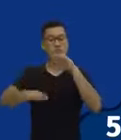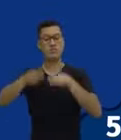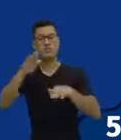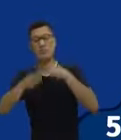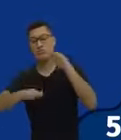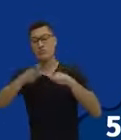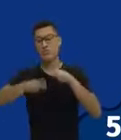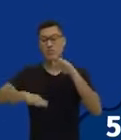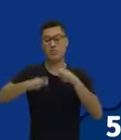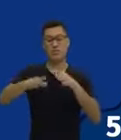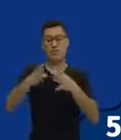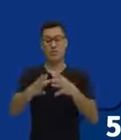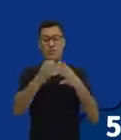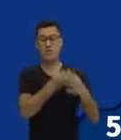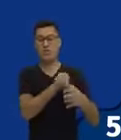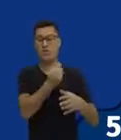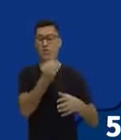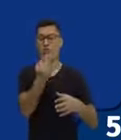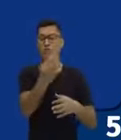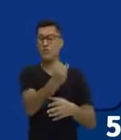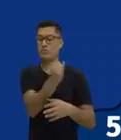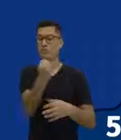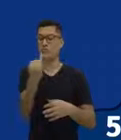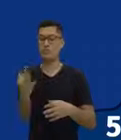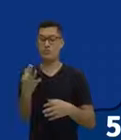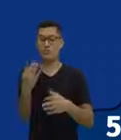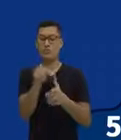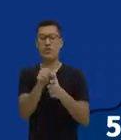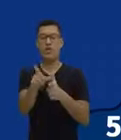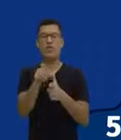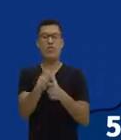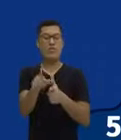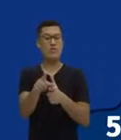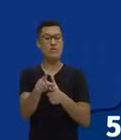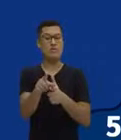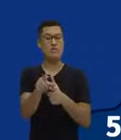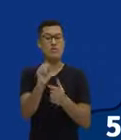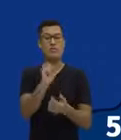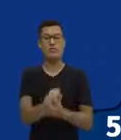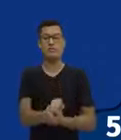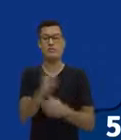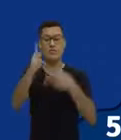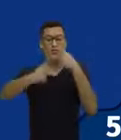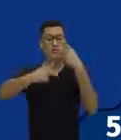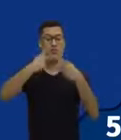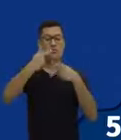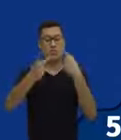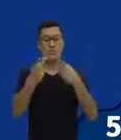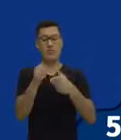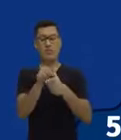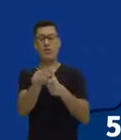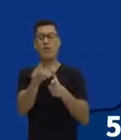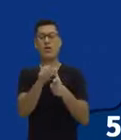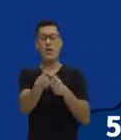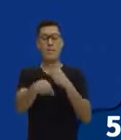da quantidade que ele vai vender. Perfeito, né? O Fernando, no primeiro momento da aula, ele falou da questão da venda, né? Ah, quanto mais eu vender, mais eu ganho.